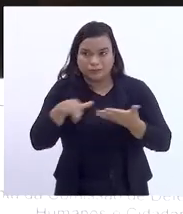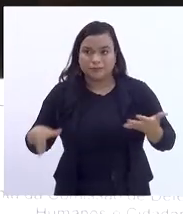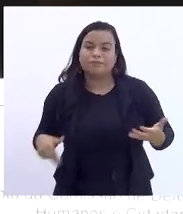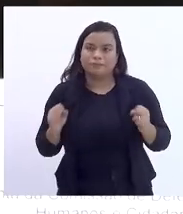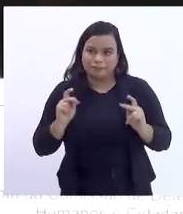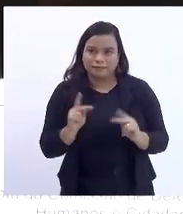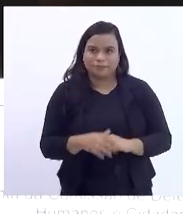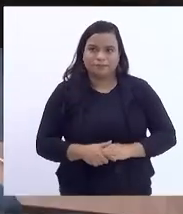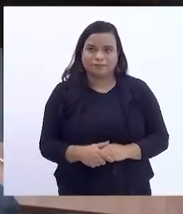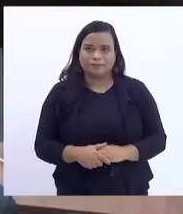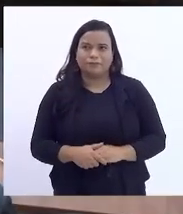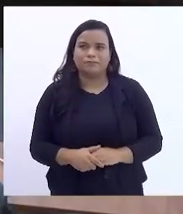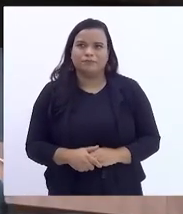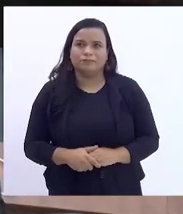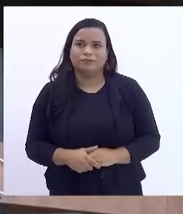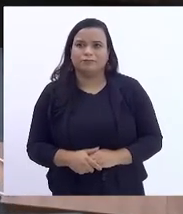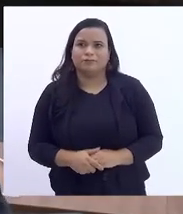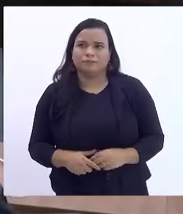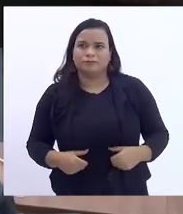som